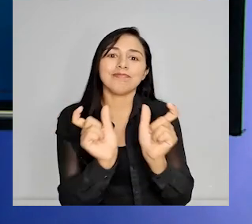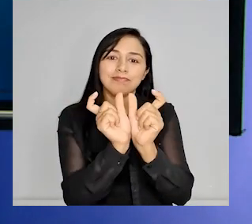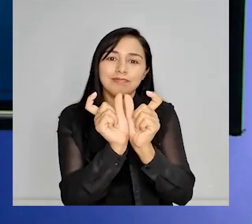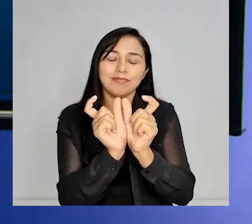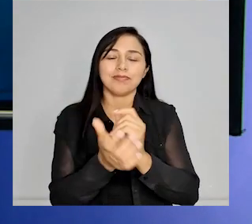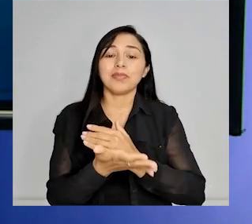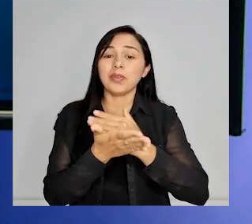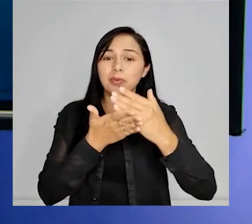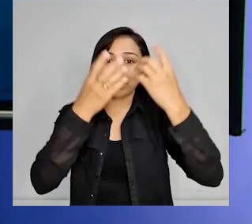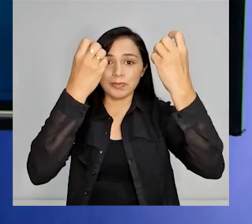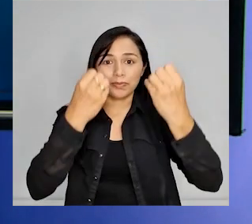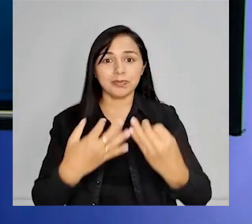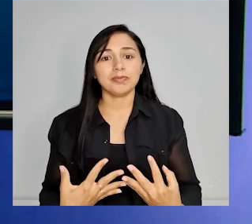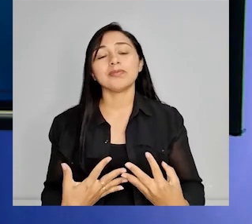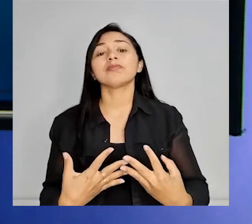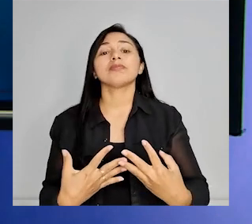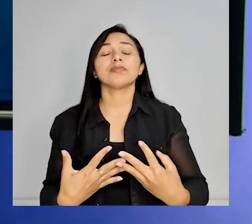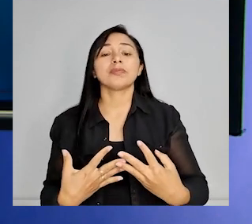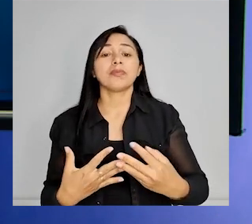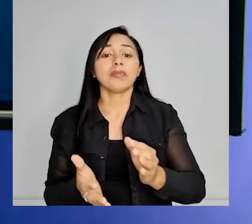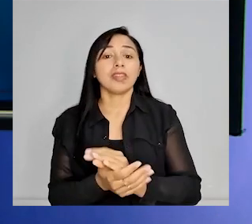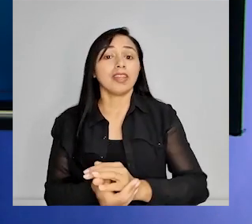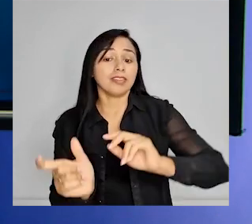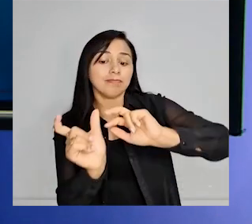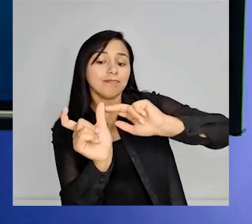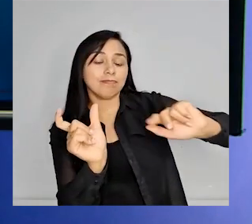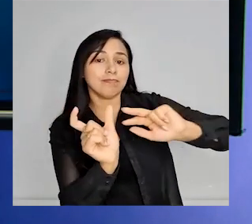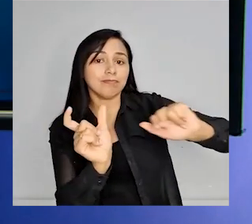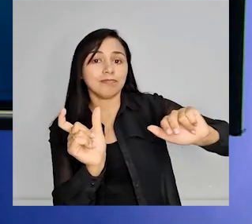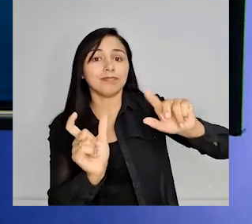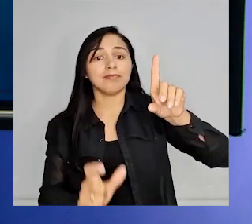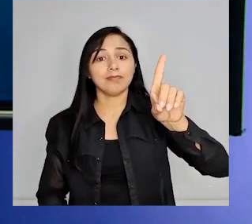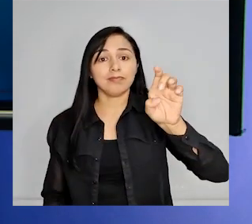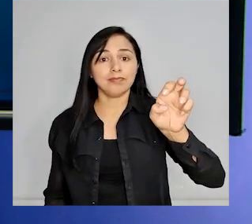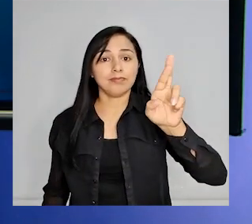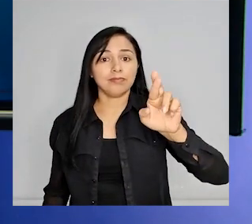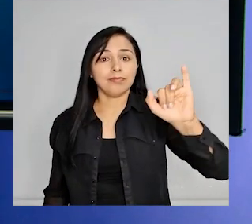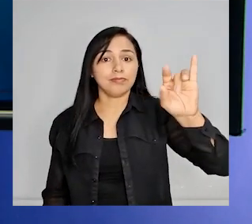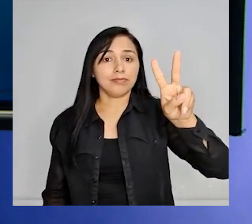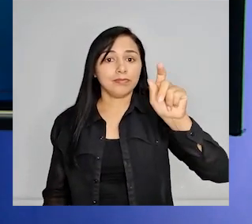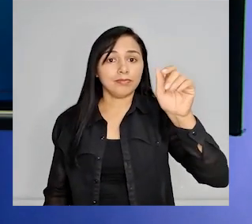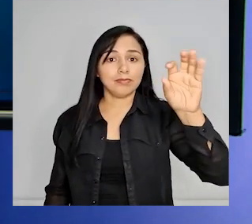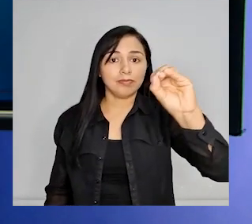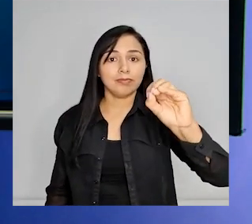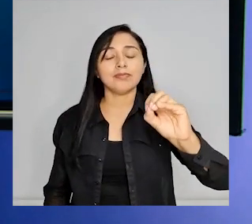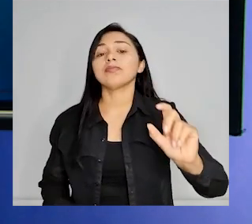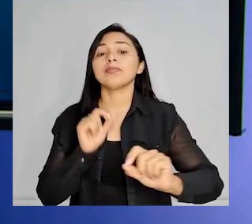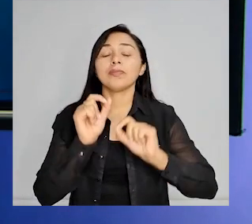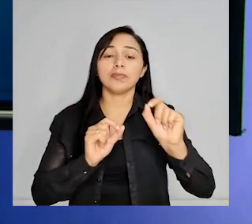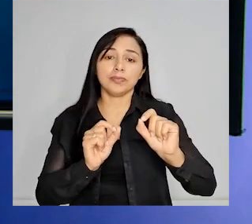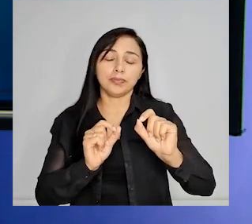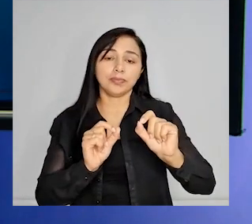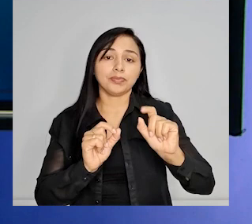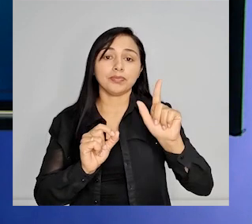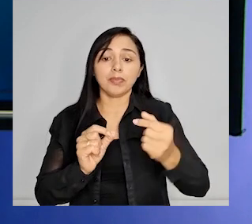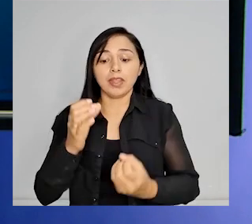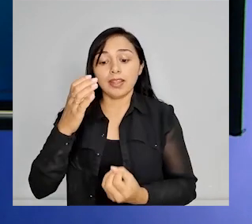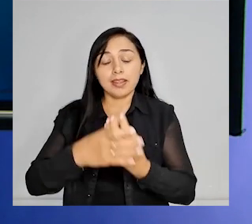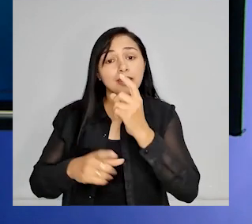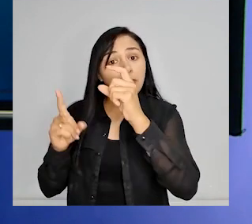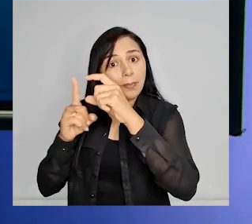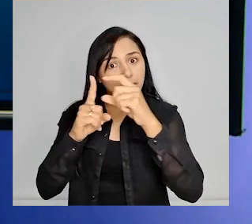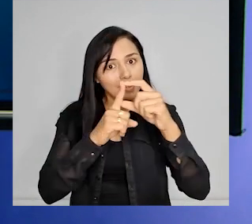começar falando do processo por derivação. É um processo de formar palavras no qual a